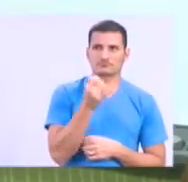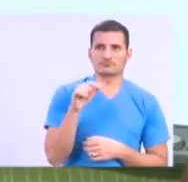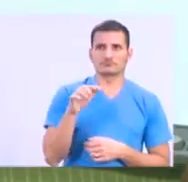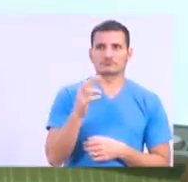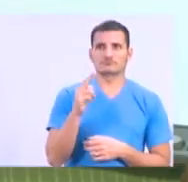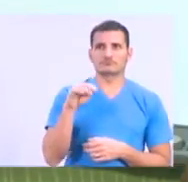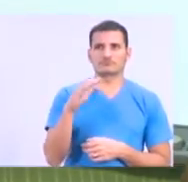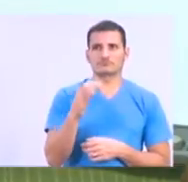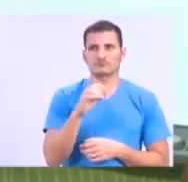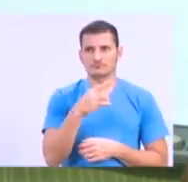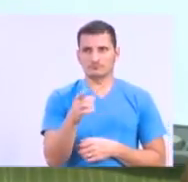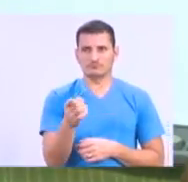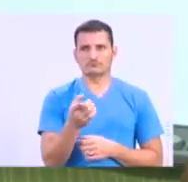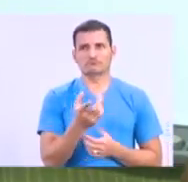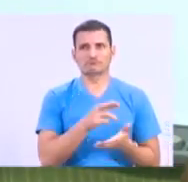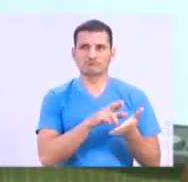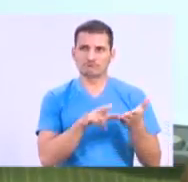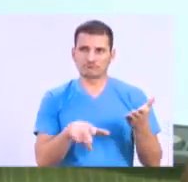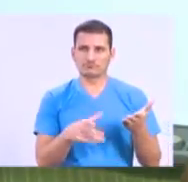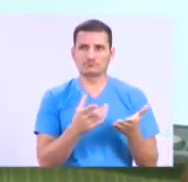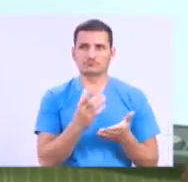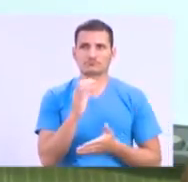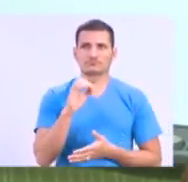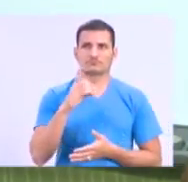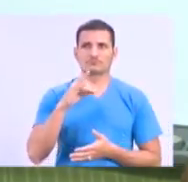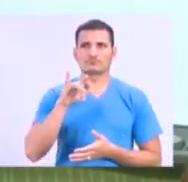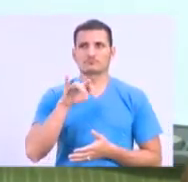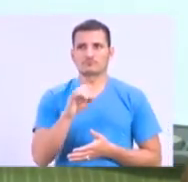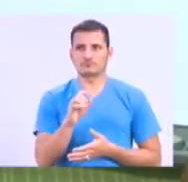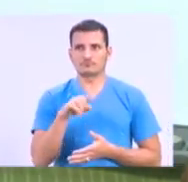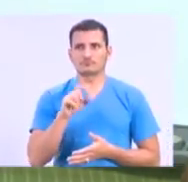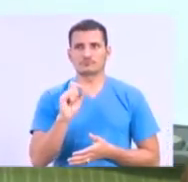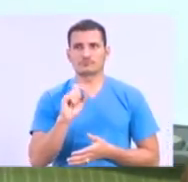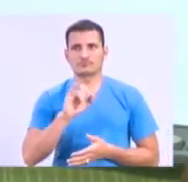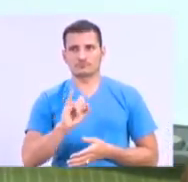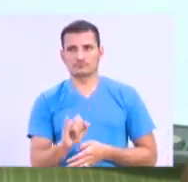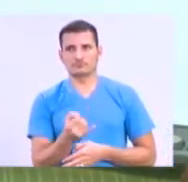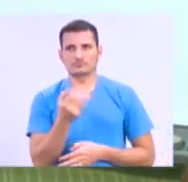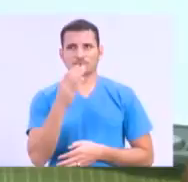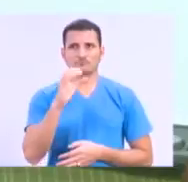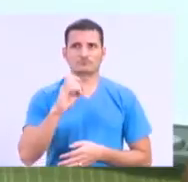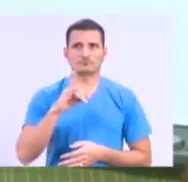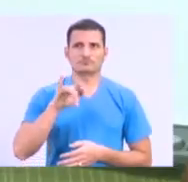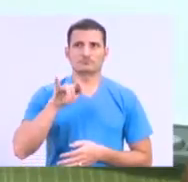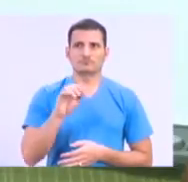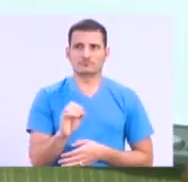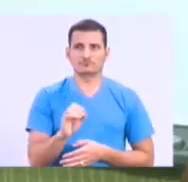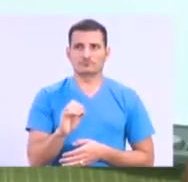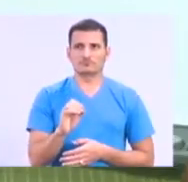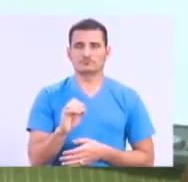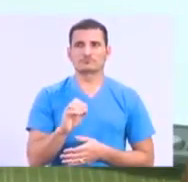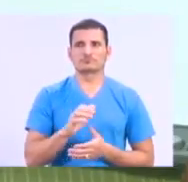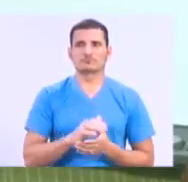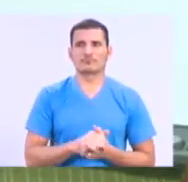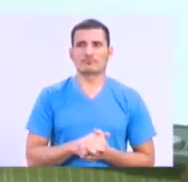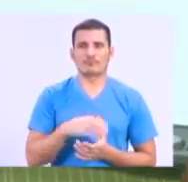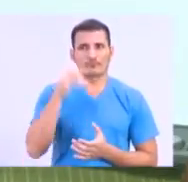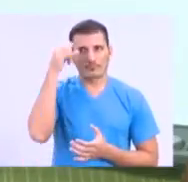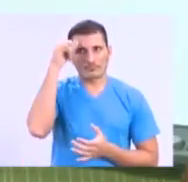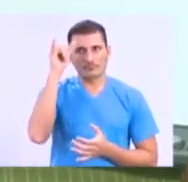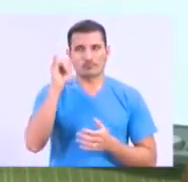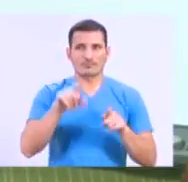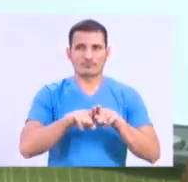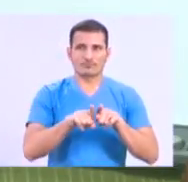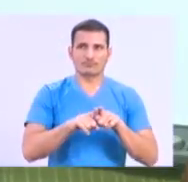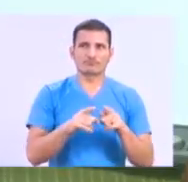várias partes do meu código. Então isso é uma grande vantagem, reaproveitar código, né? E evitar também